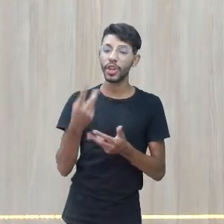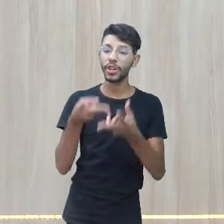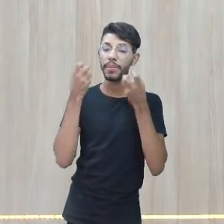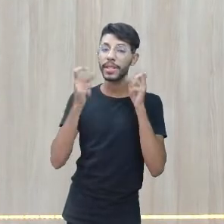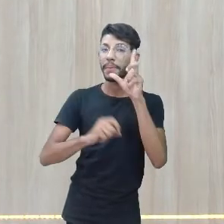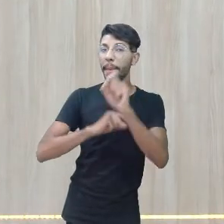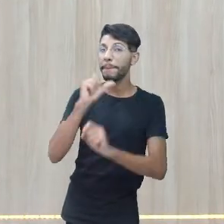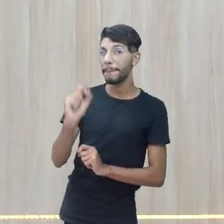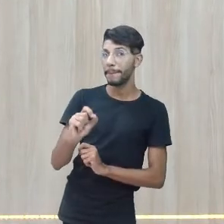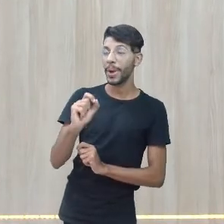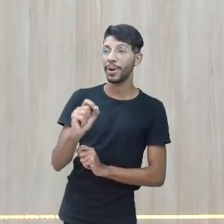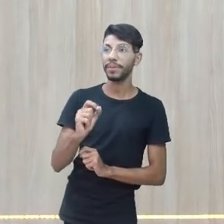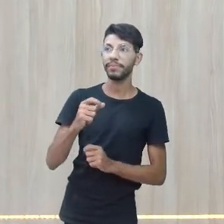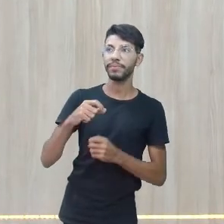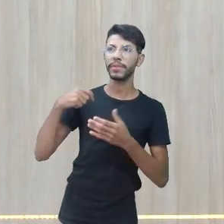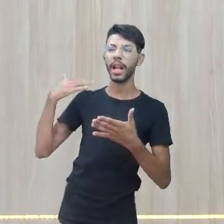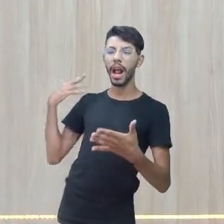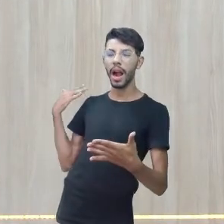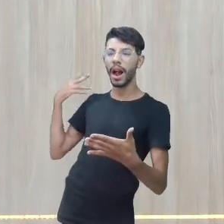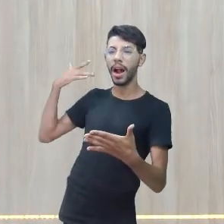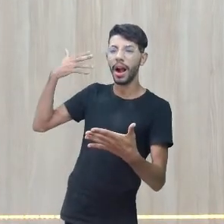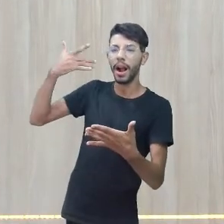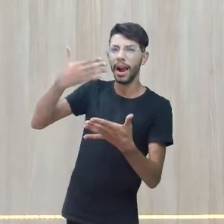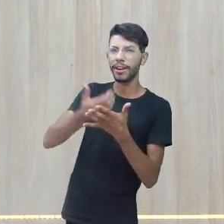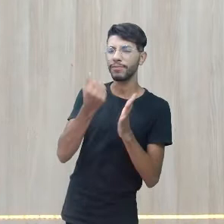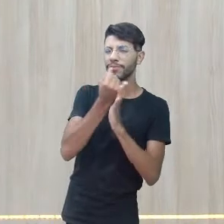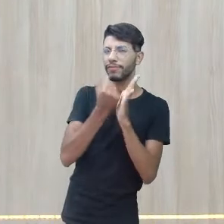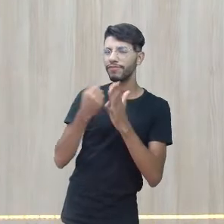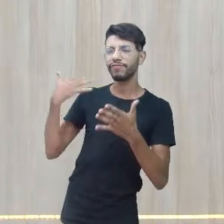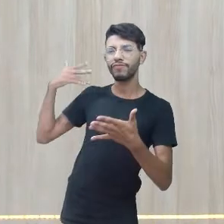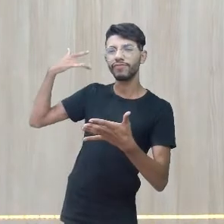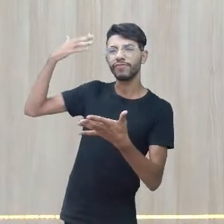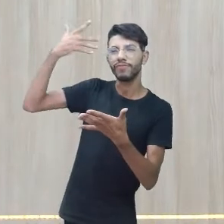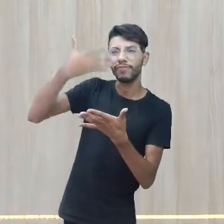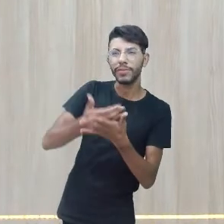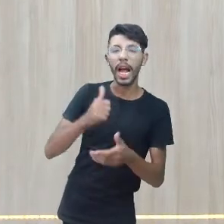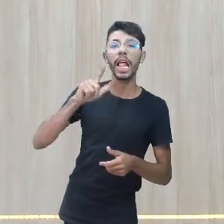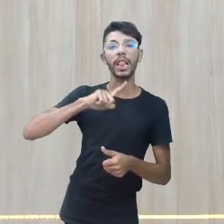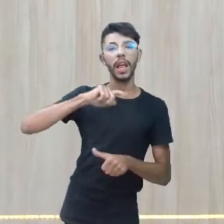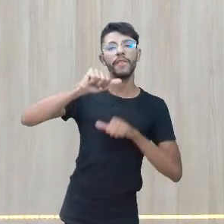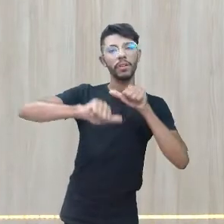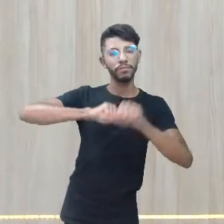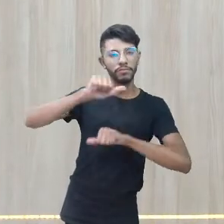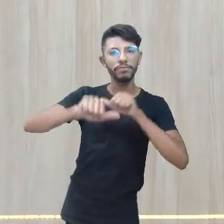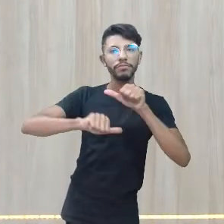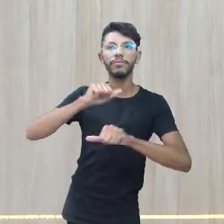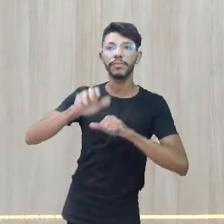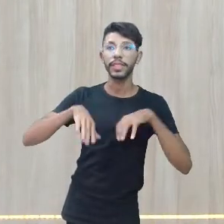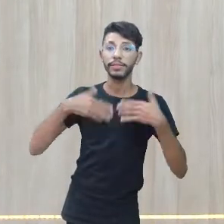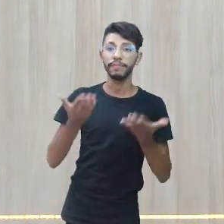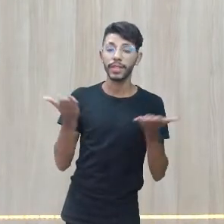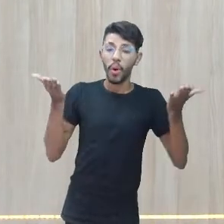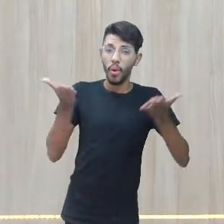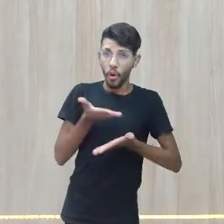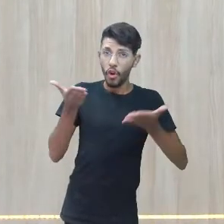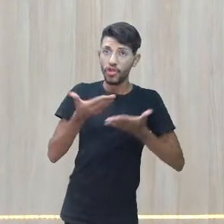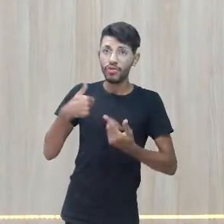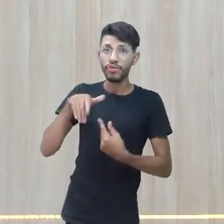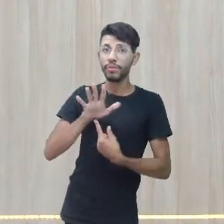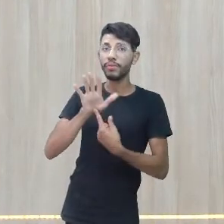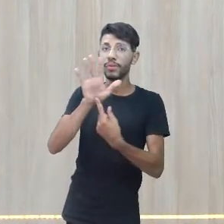ao longo dos séculos foi existindo uma mudança. E hoje eu trago para